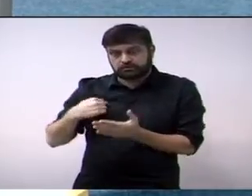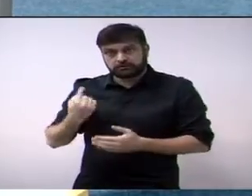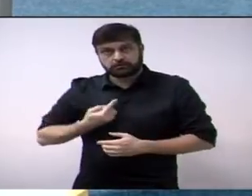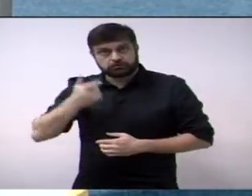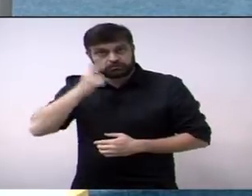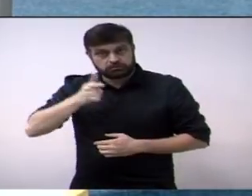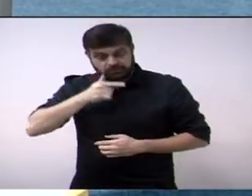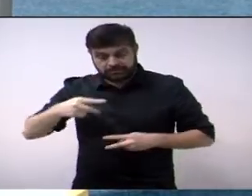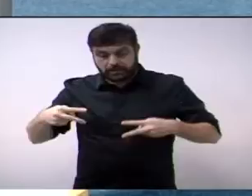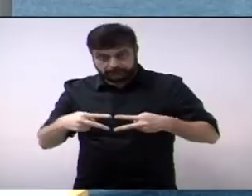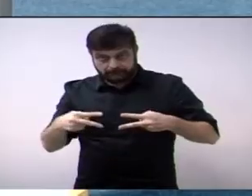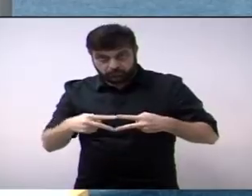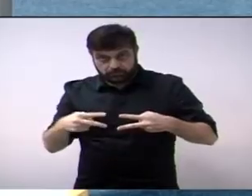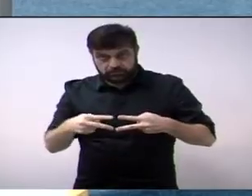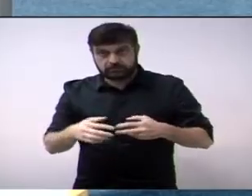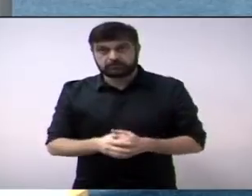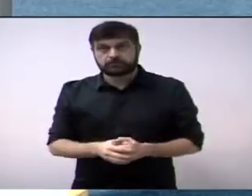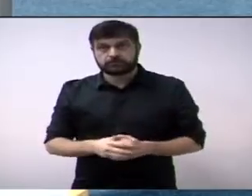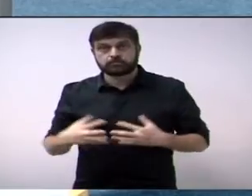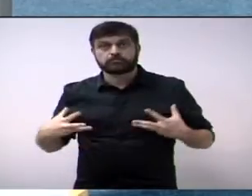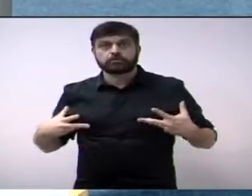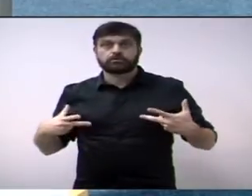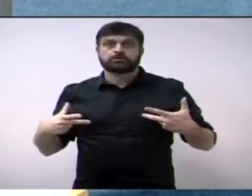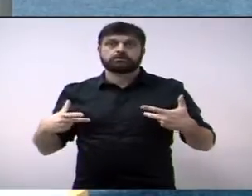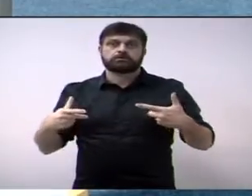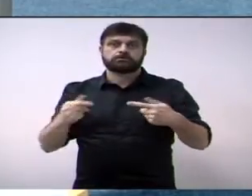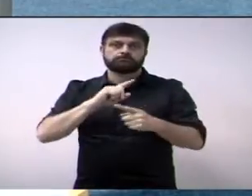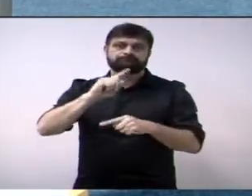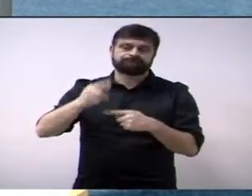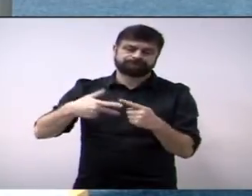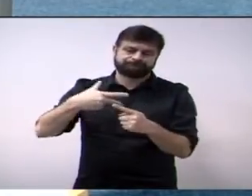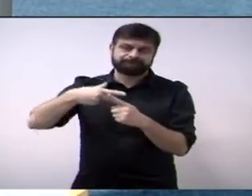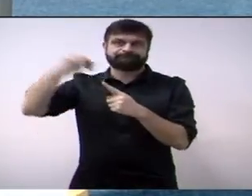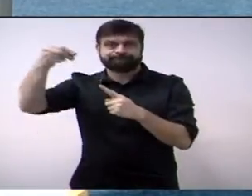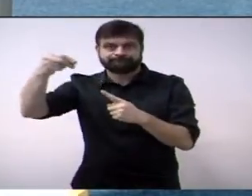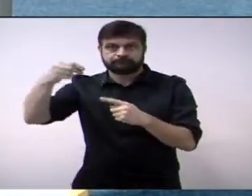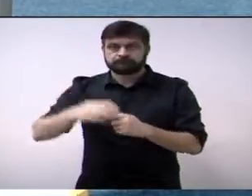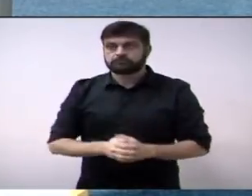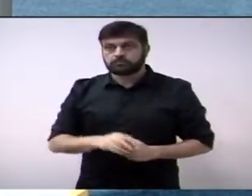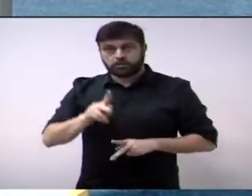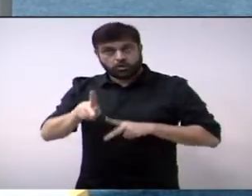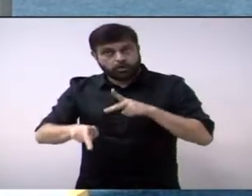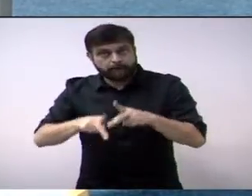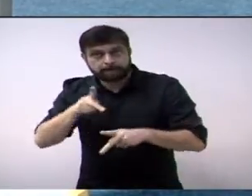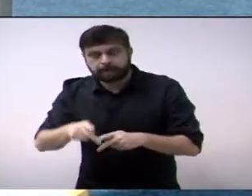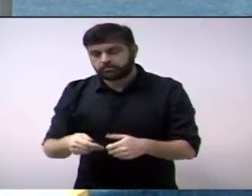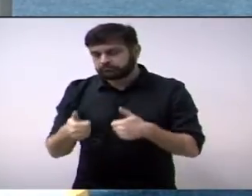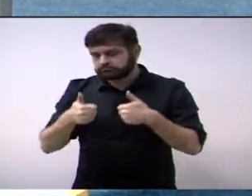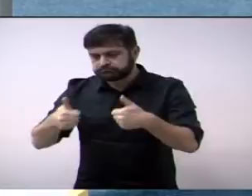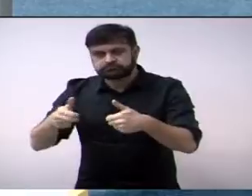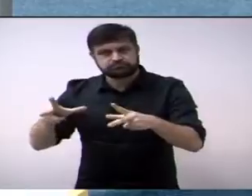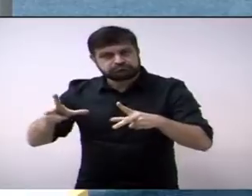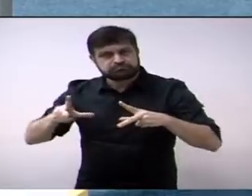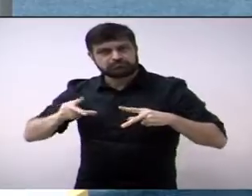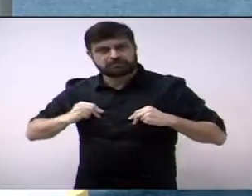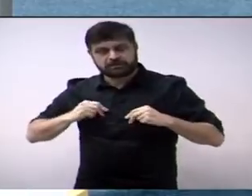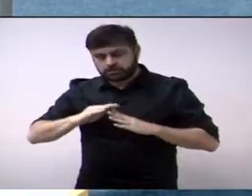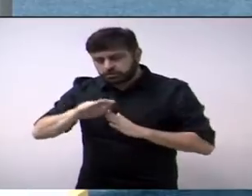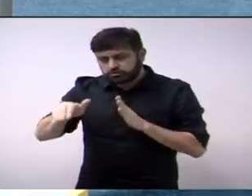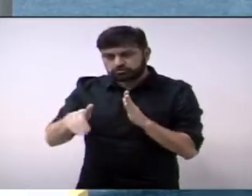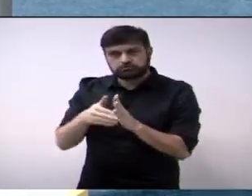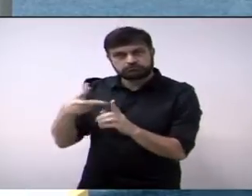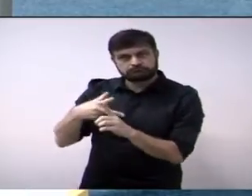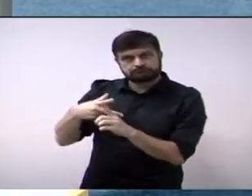destinado aqui para o nosso município, todo mundo ganha, né? A população ganha, ela merece, e todo mundo